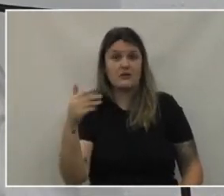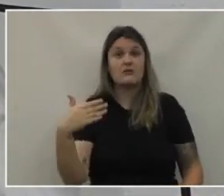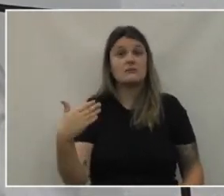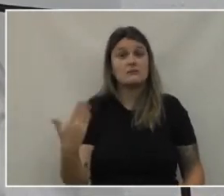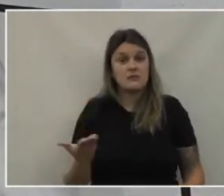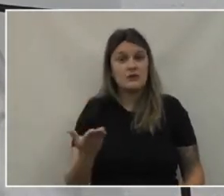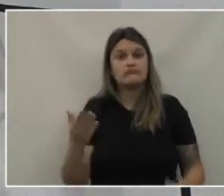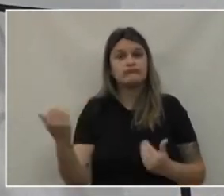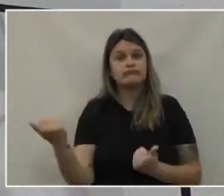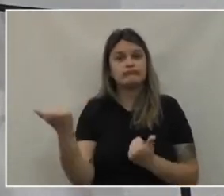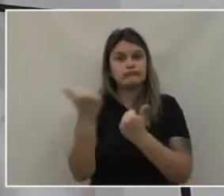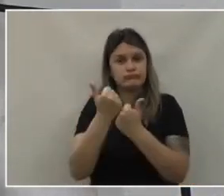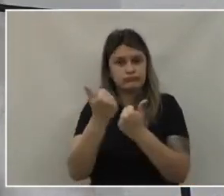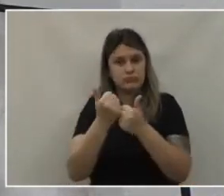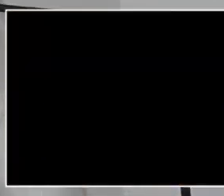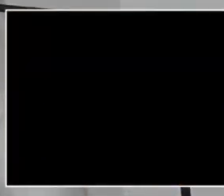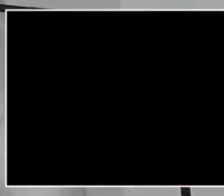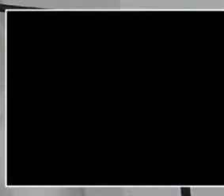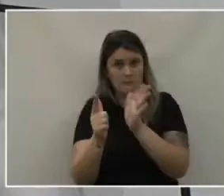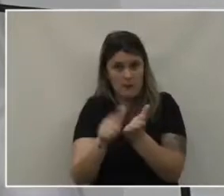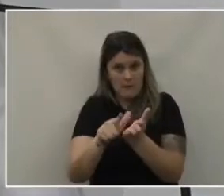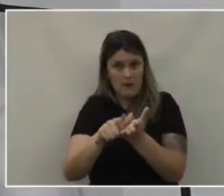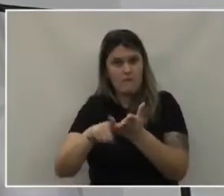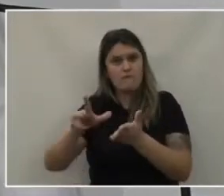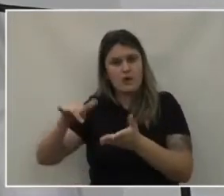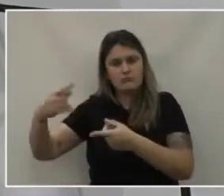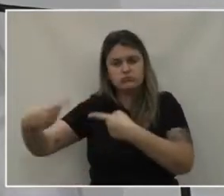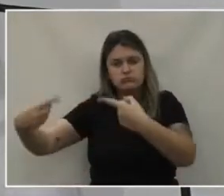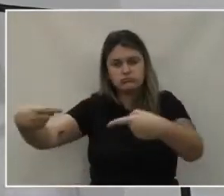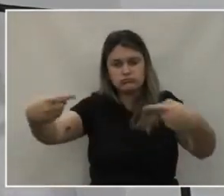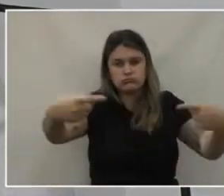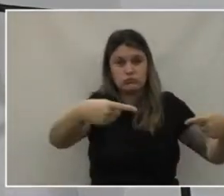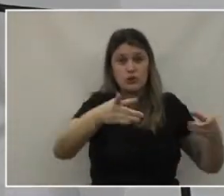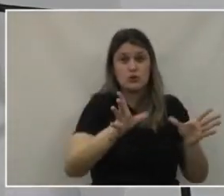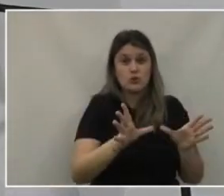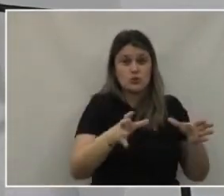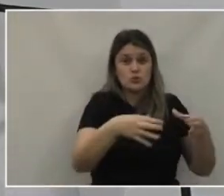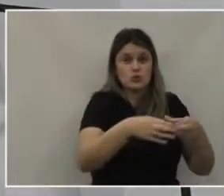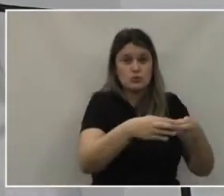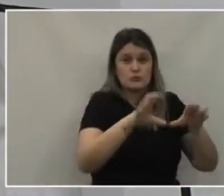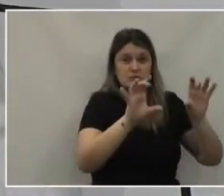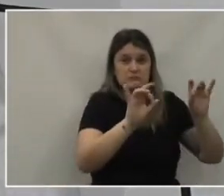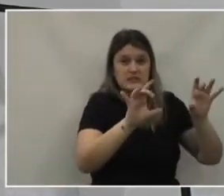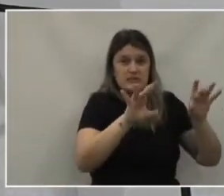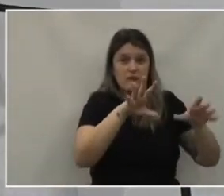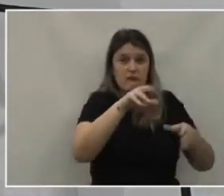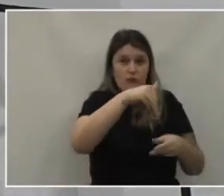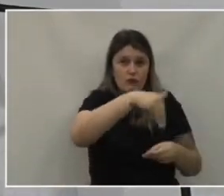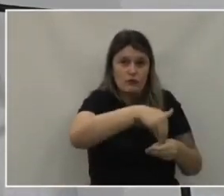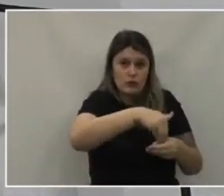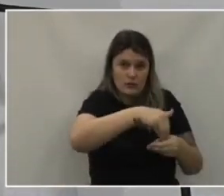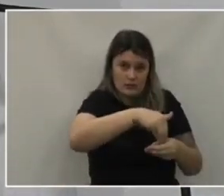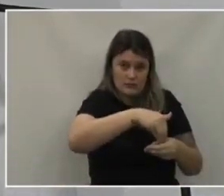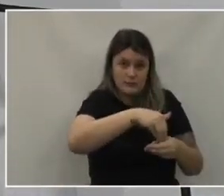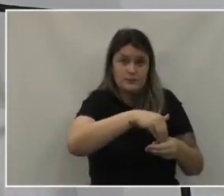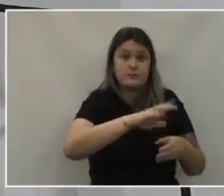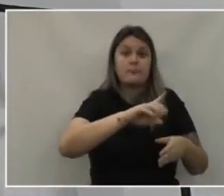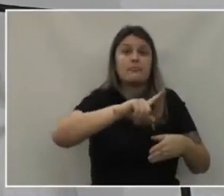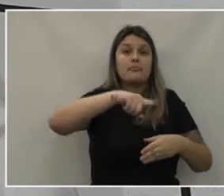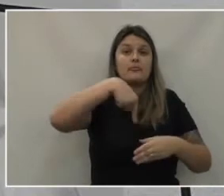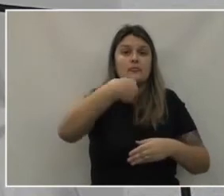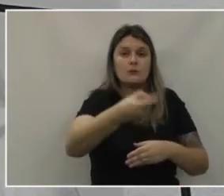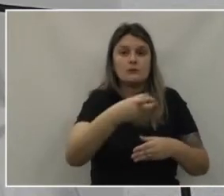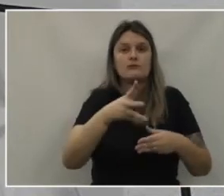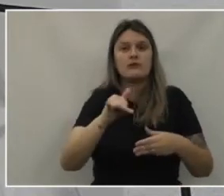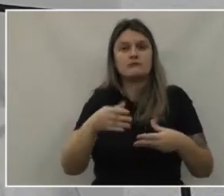Esse substitutivo vai passar por debate e votação na comissão especial e no plenário da Câmara, e depois